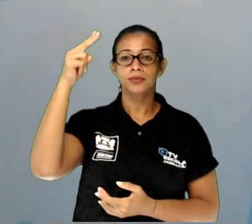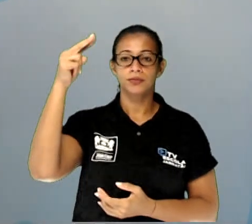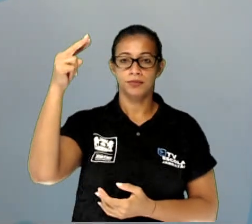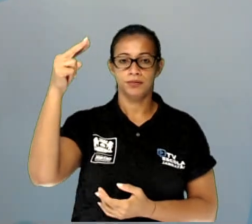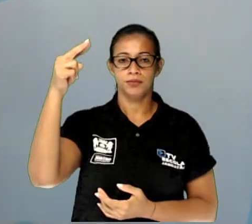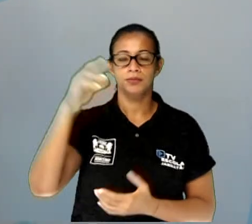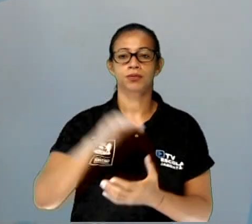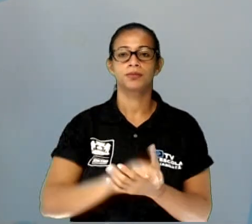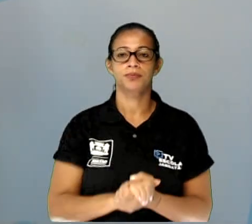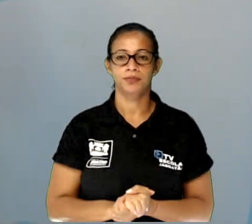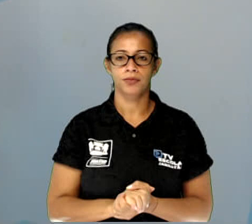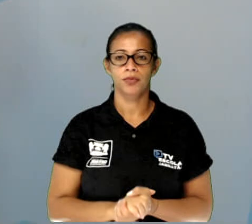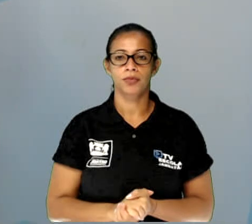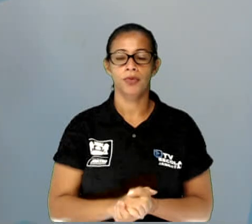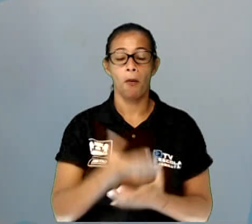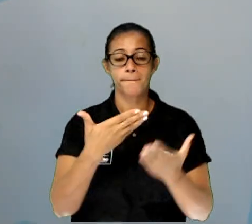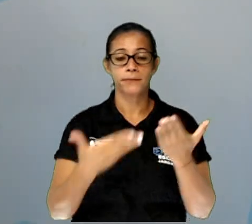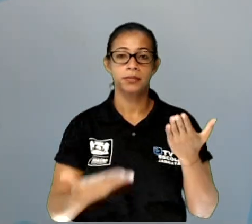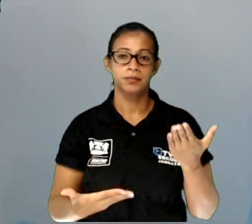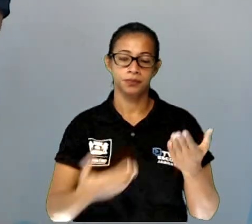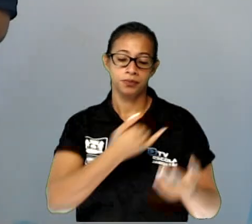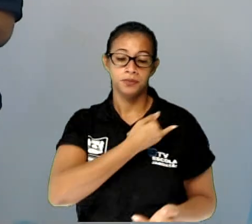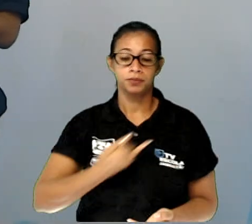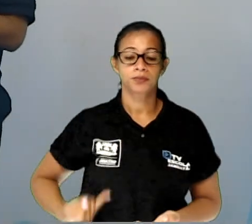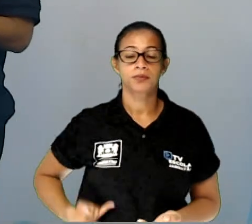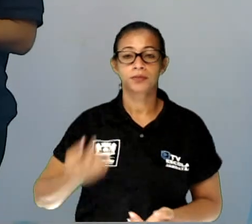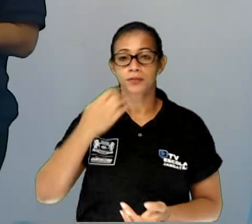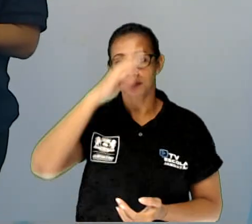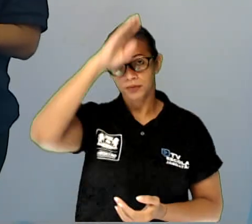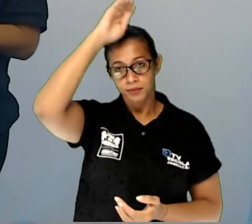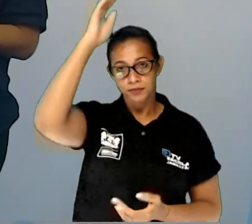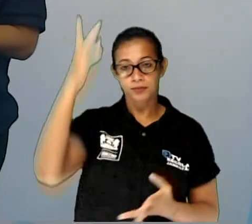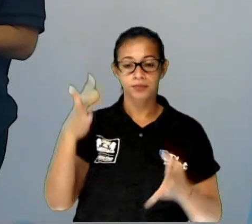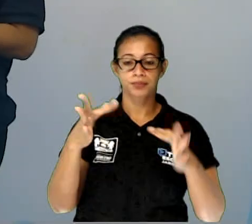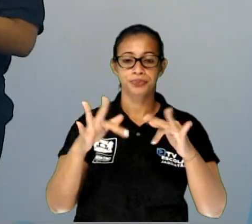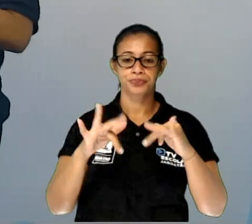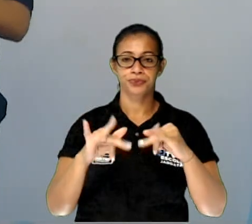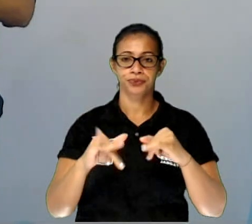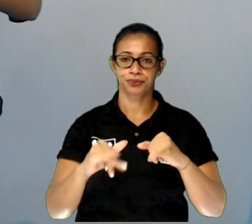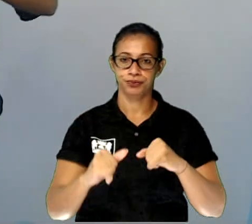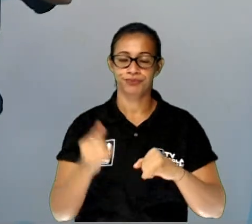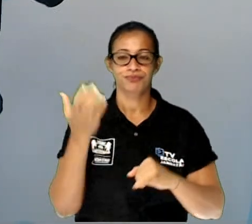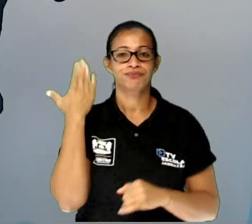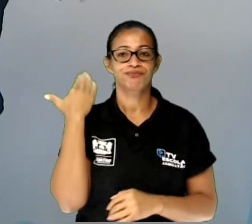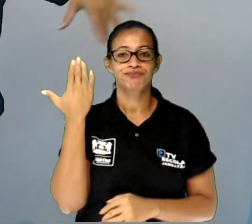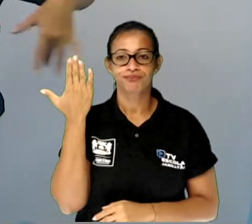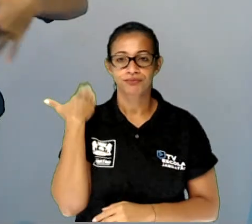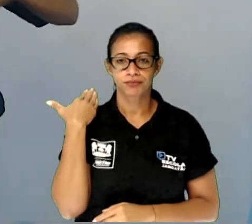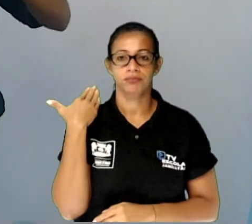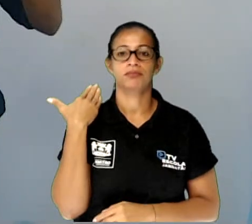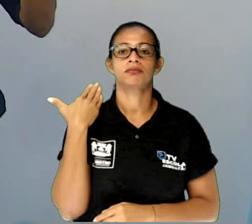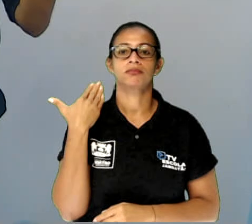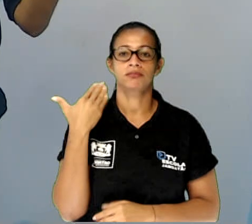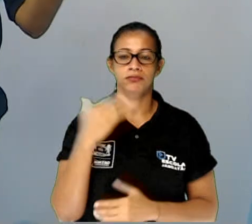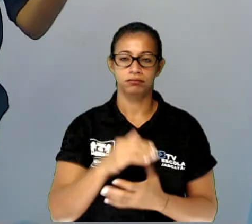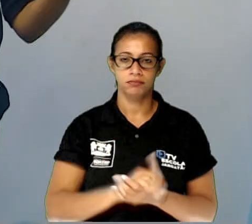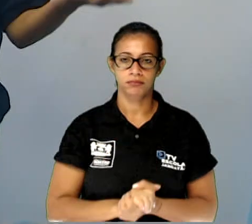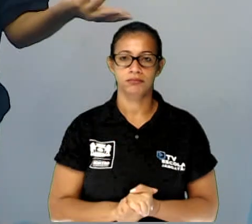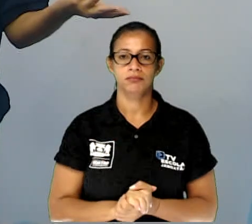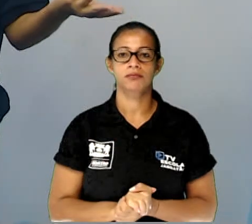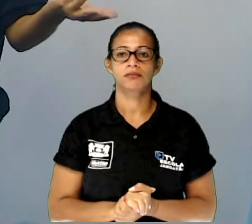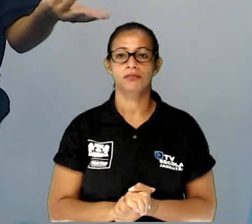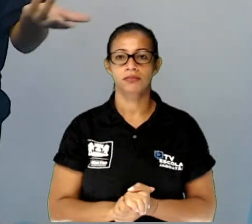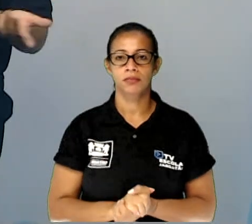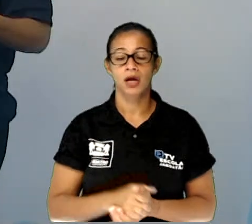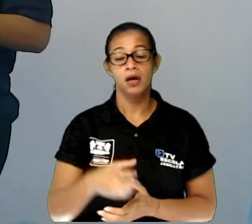do Império Romano do Ocidente marca o fim da Antiguidade Clássica e, ao mesmo tempo, ali inaugura um novo